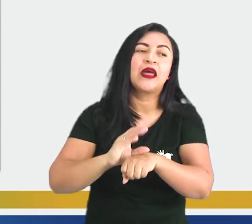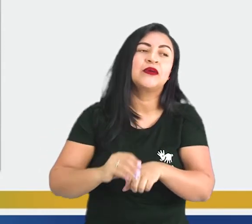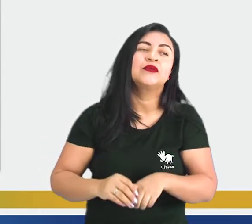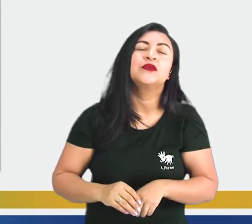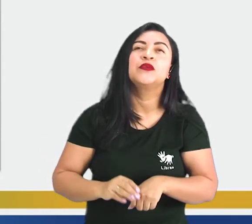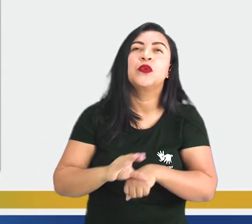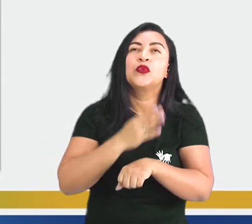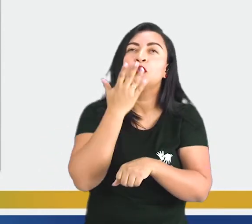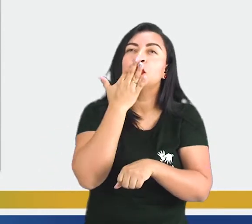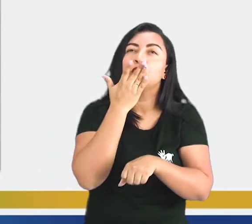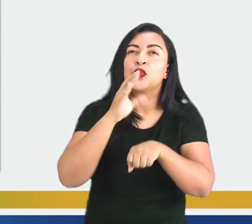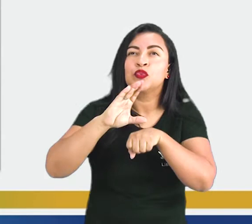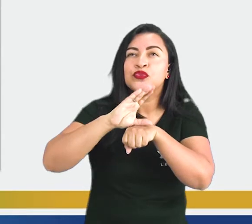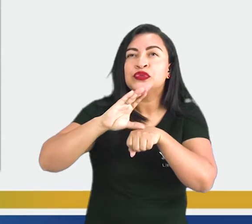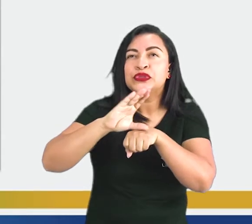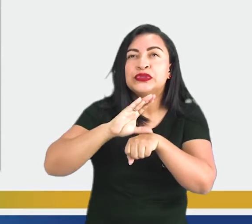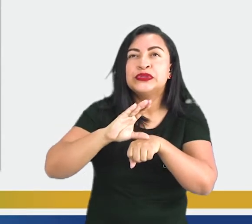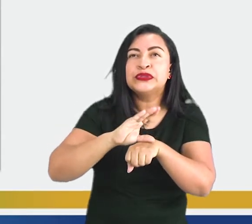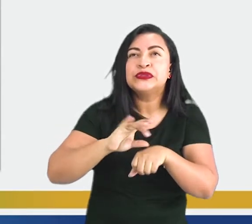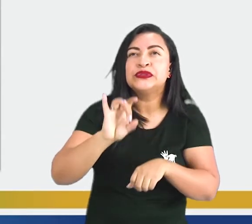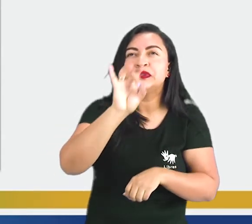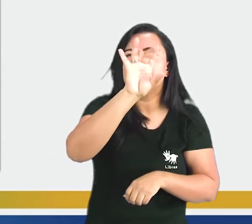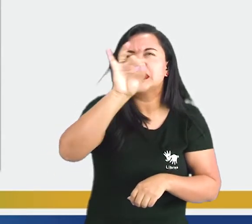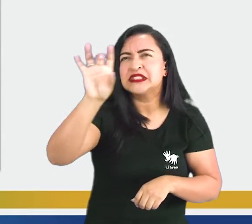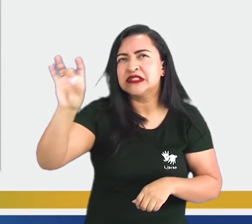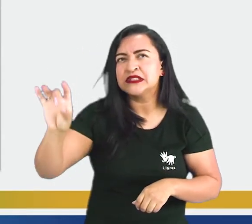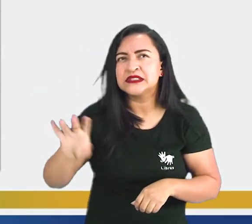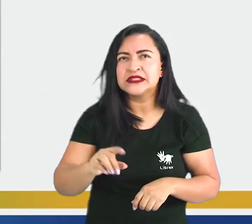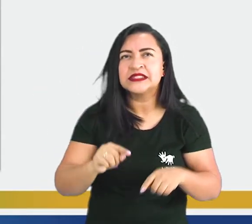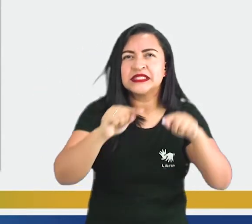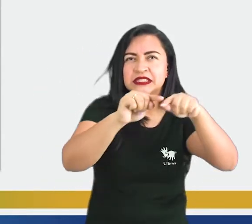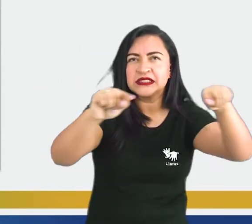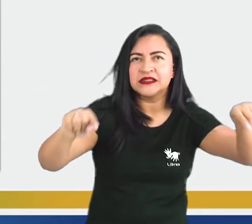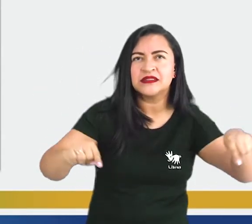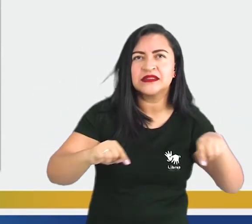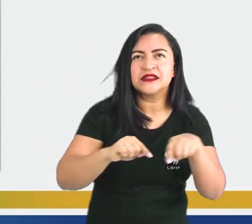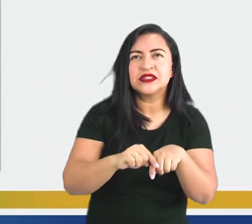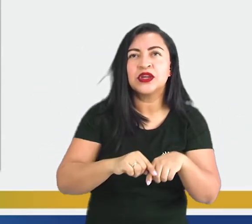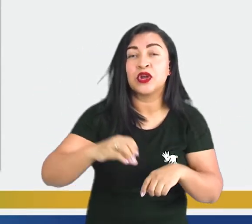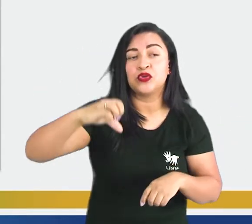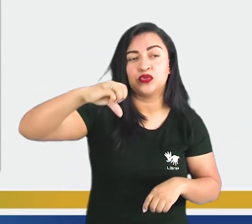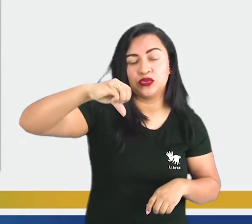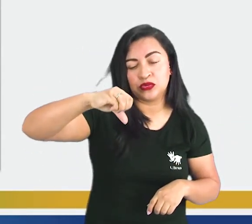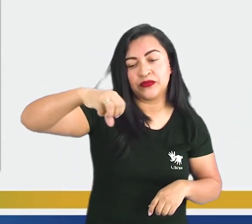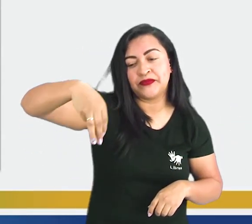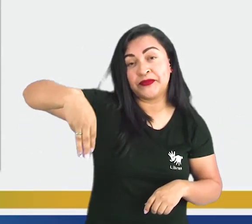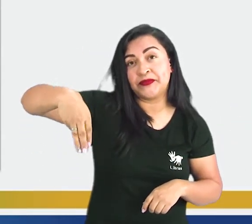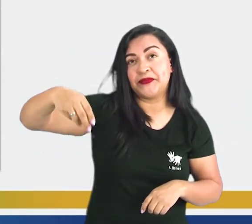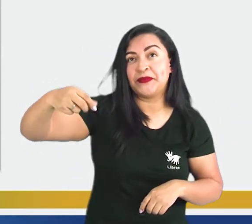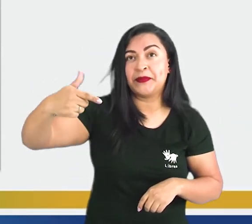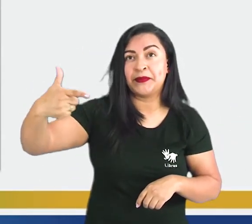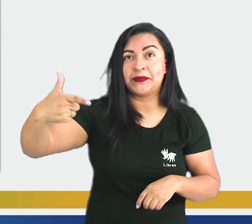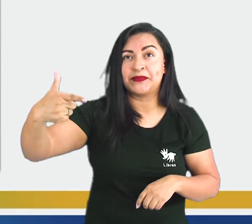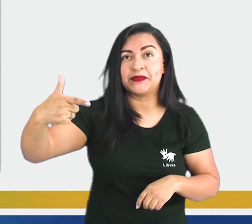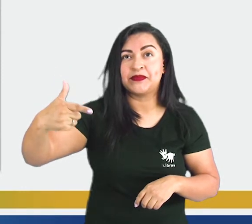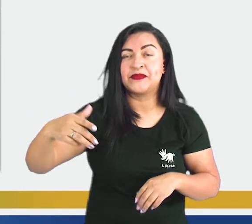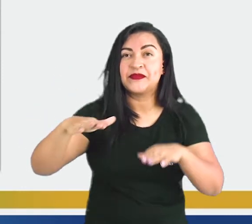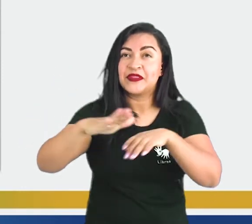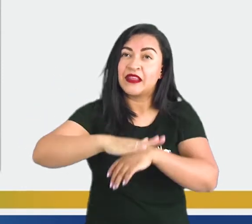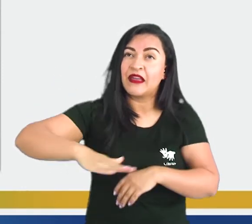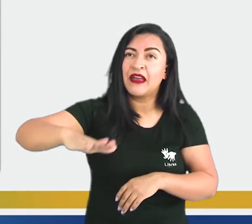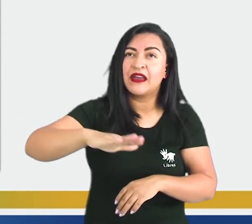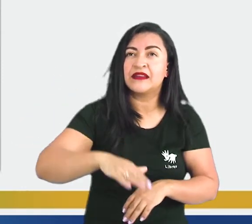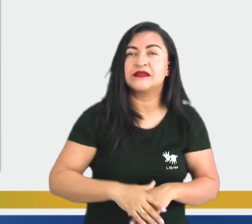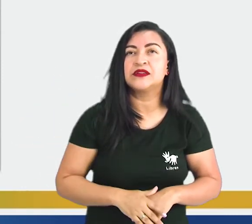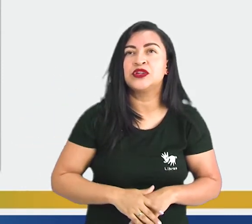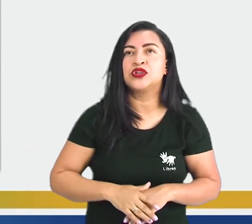um dos quadradinhos representa 9 metros quadrados de área. Então, a pergunta para essa questão é,